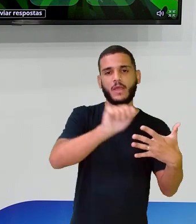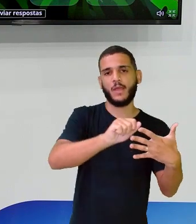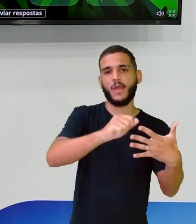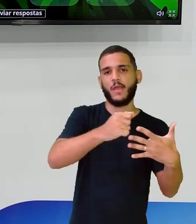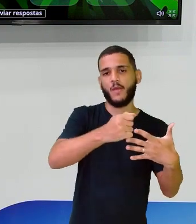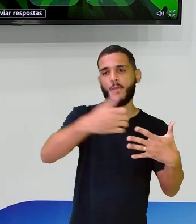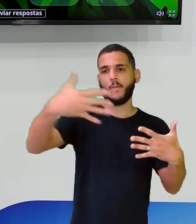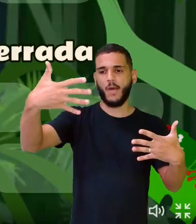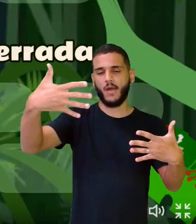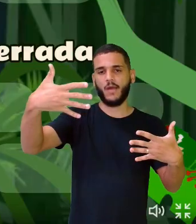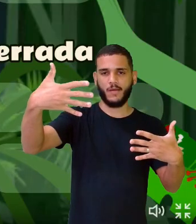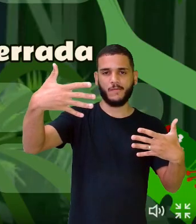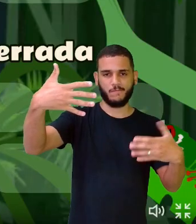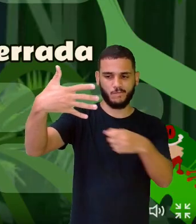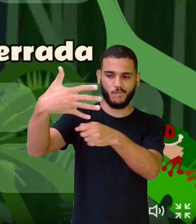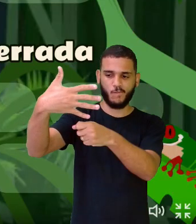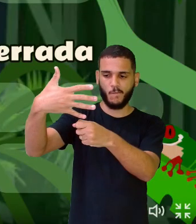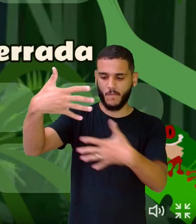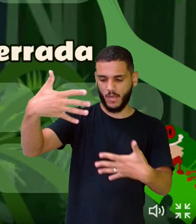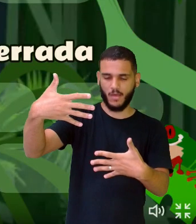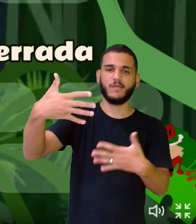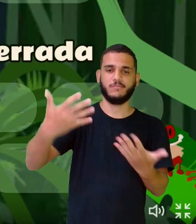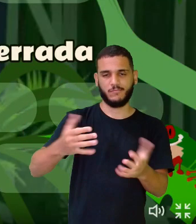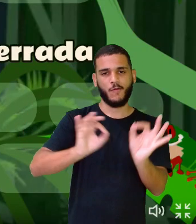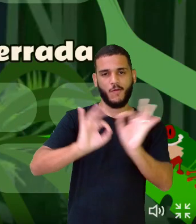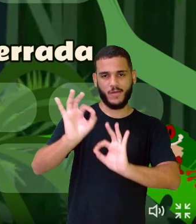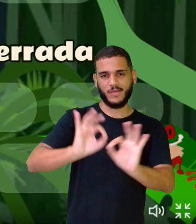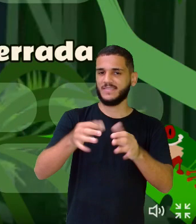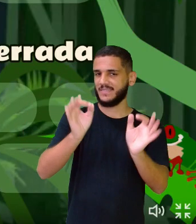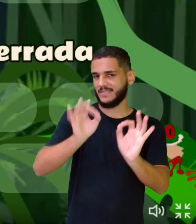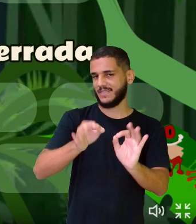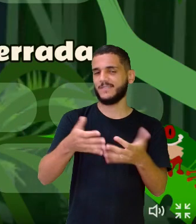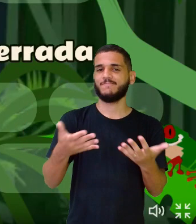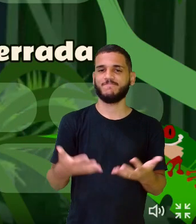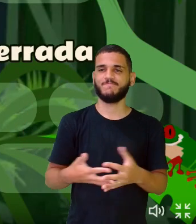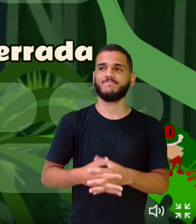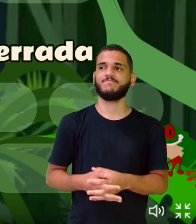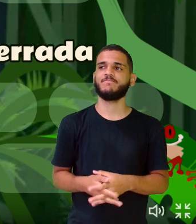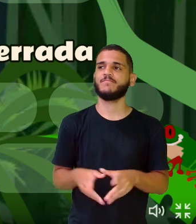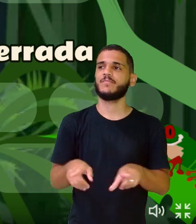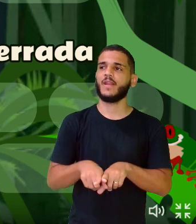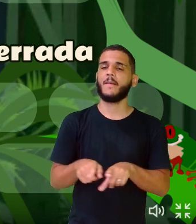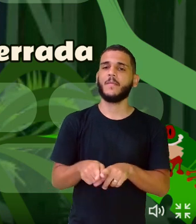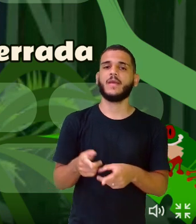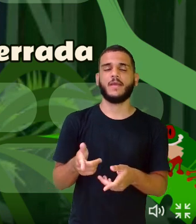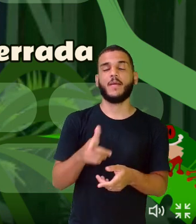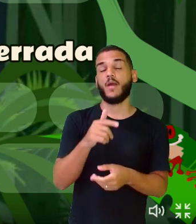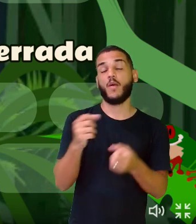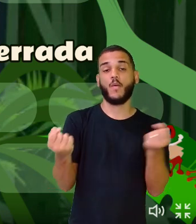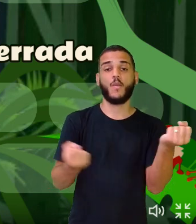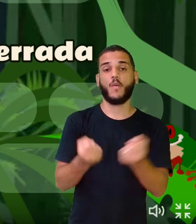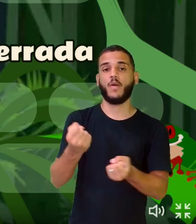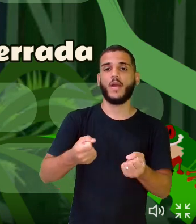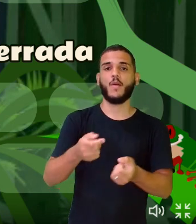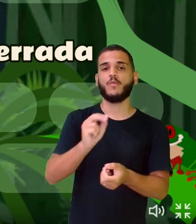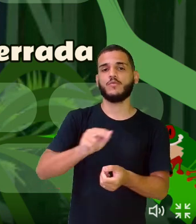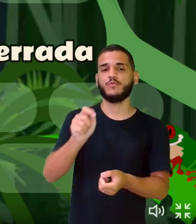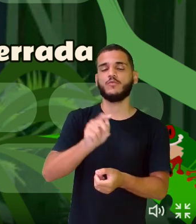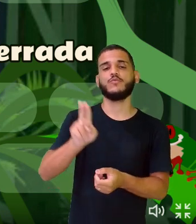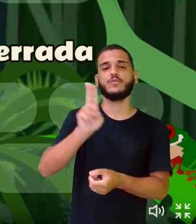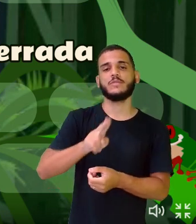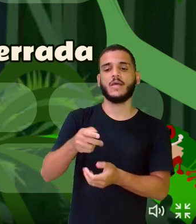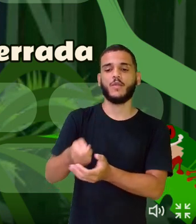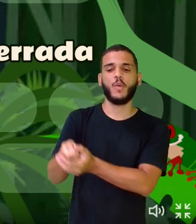virar a memória. Então, tem vários aqui, ó. Lavar o carro com a mangueira. É uma maneira correta? Não, é